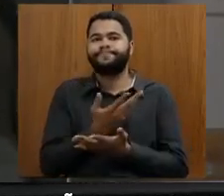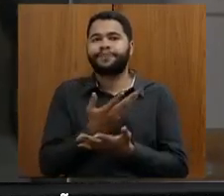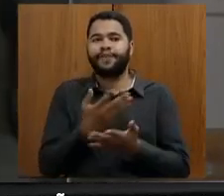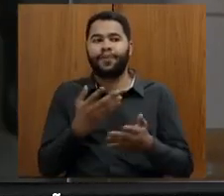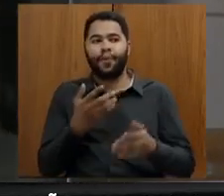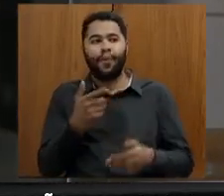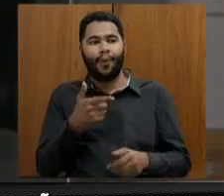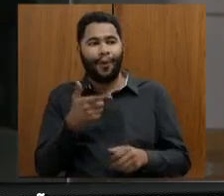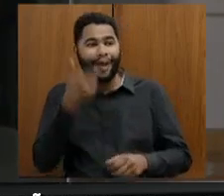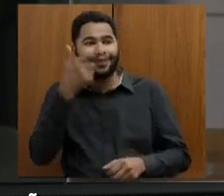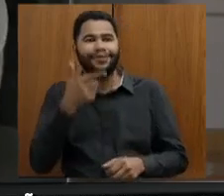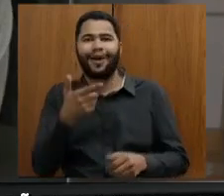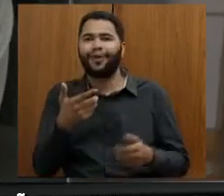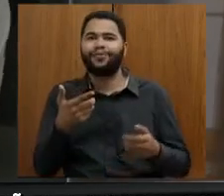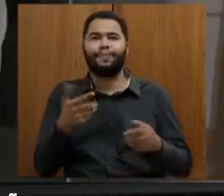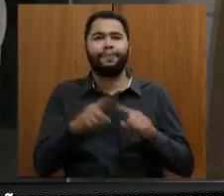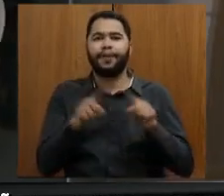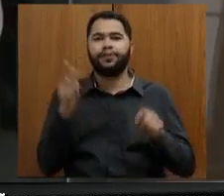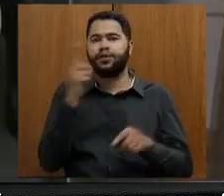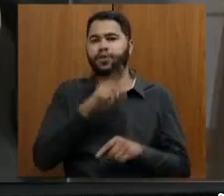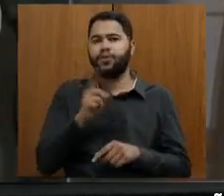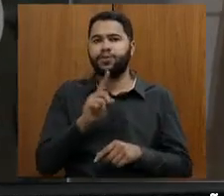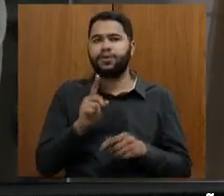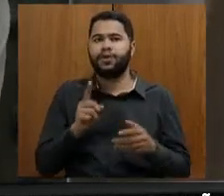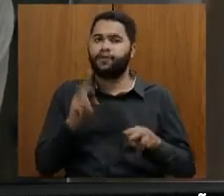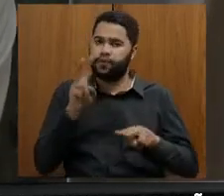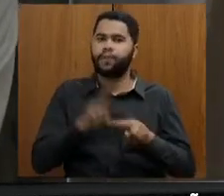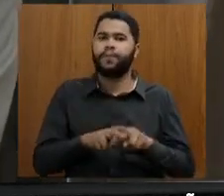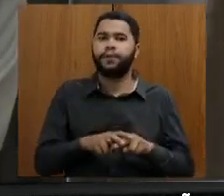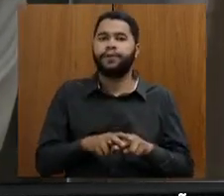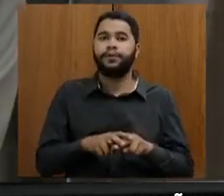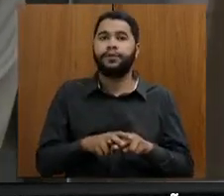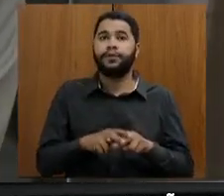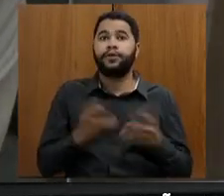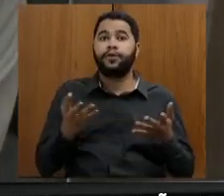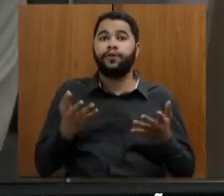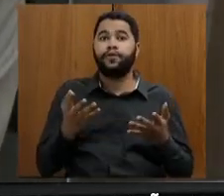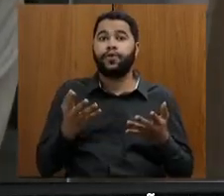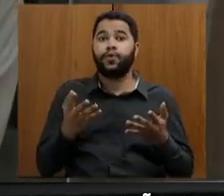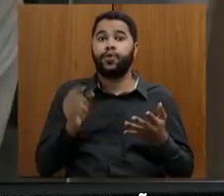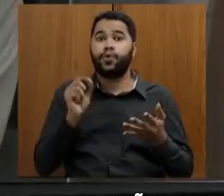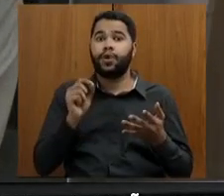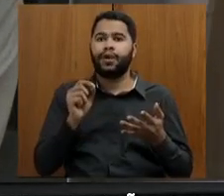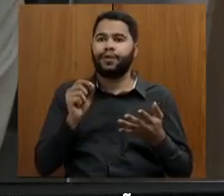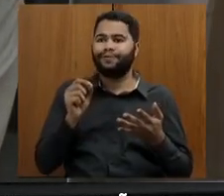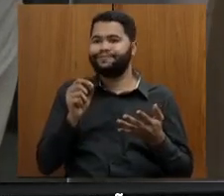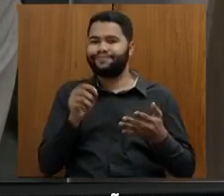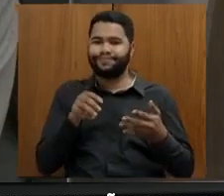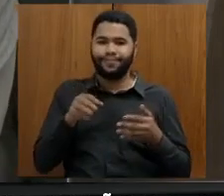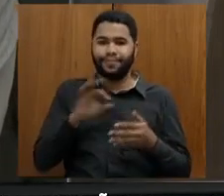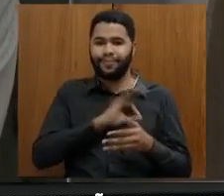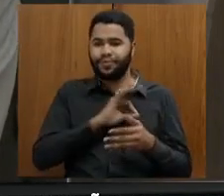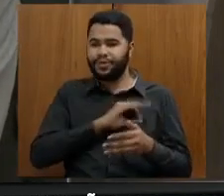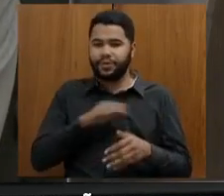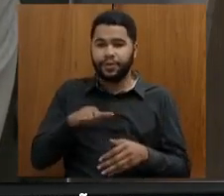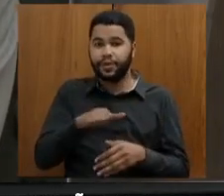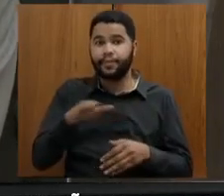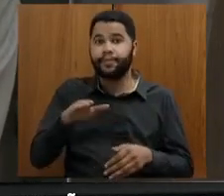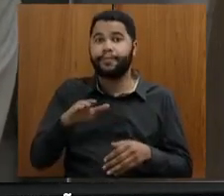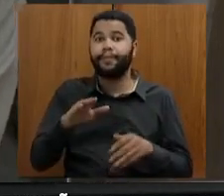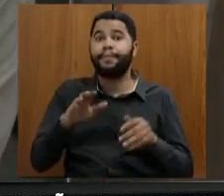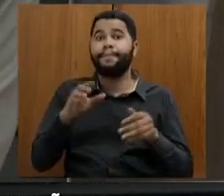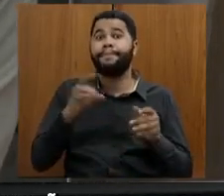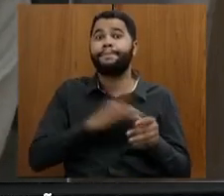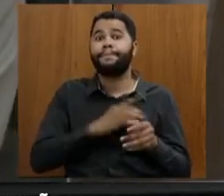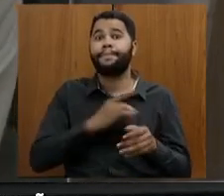o pessoal me ligaram muito preocupado Só garante não é difícil é que polícia militar fez empreender agora o medo Norte que amanhã